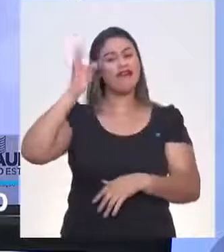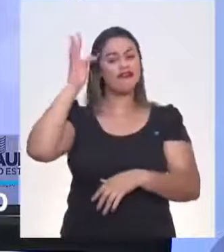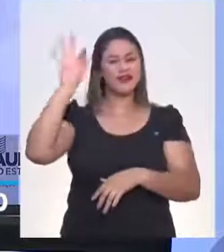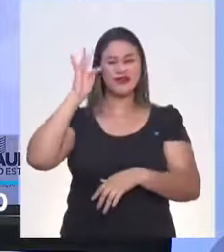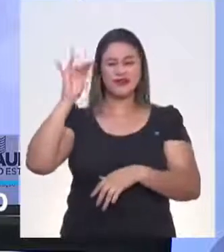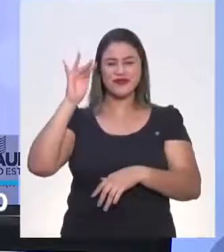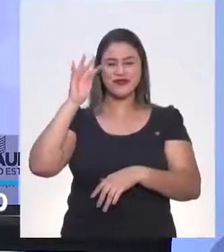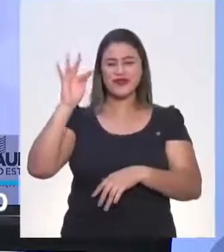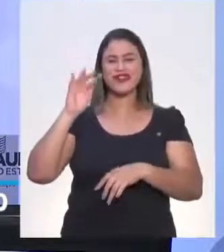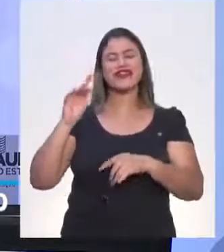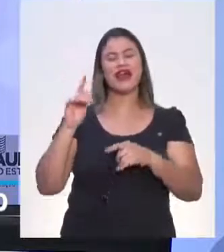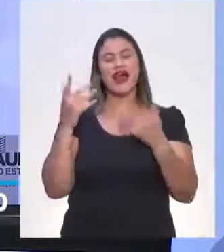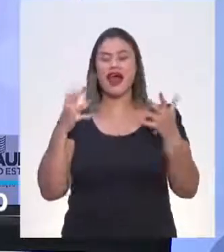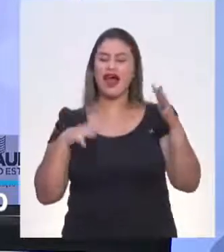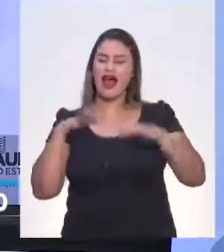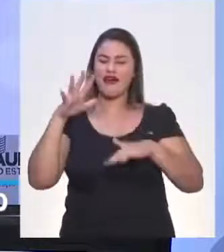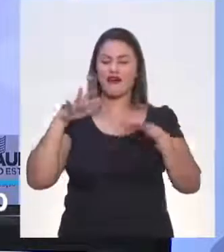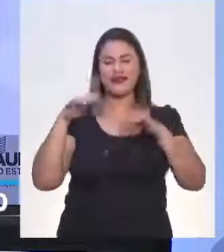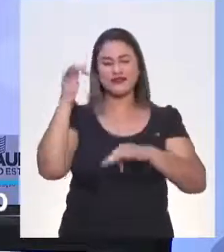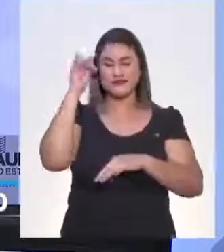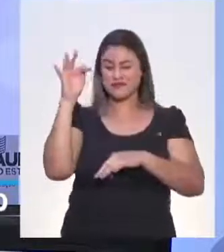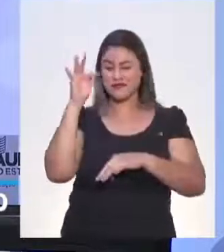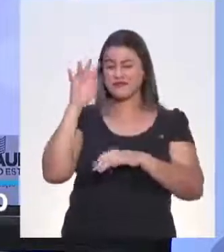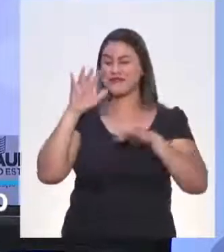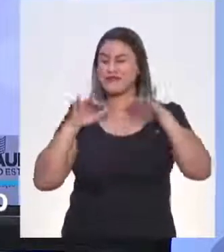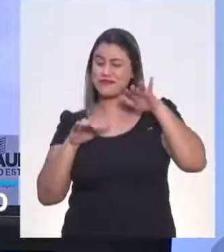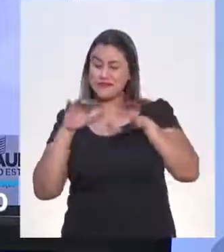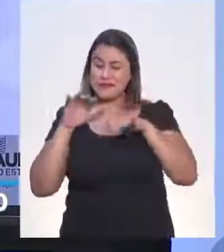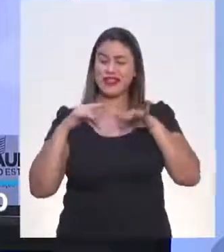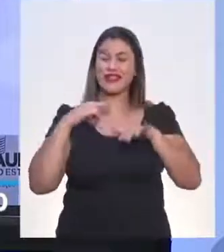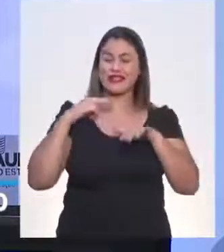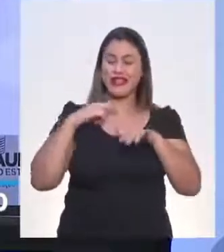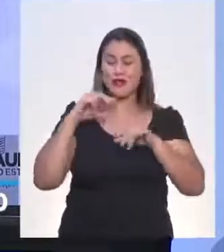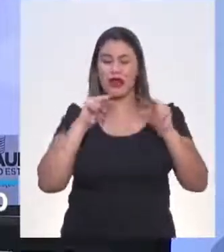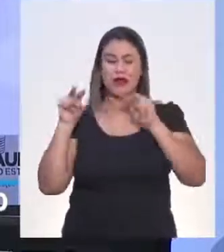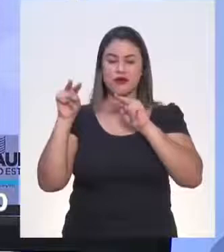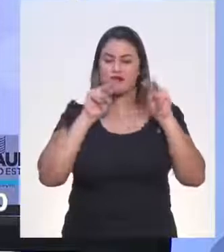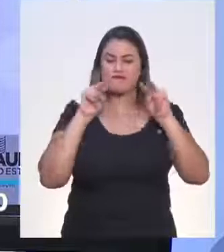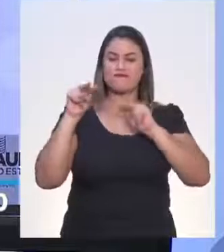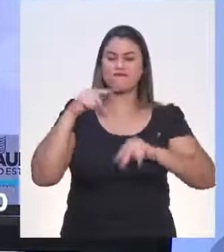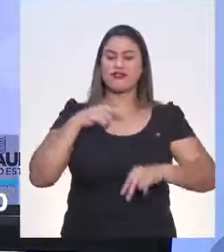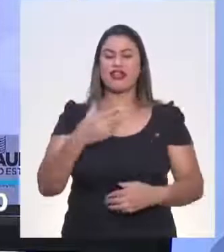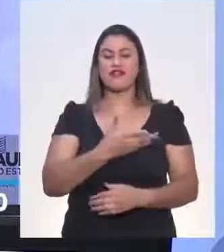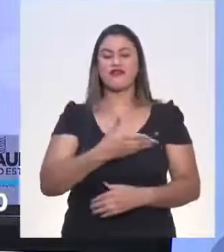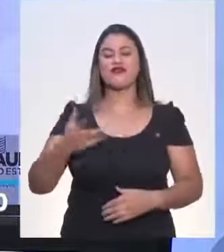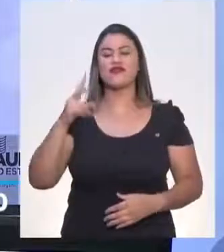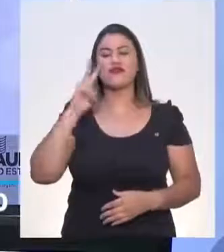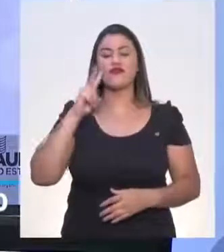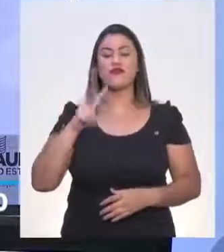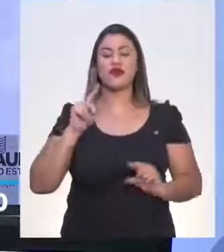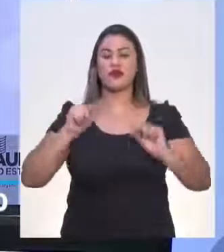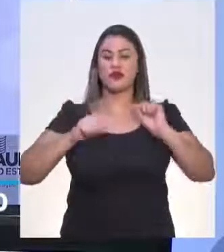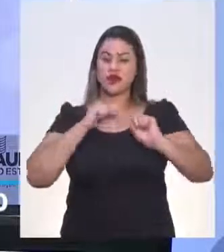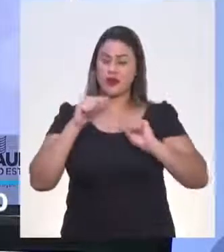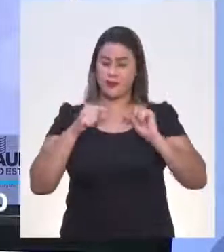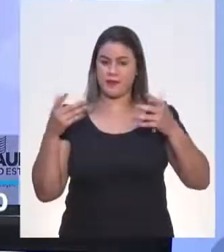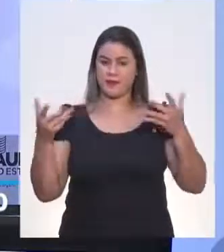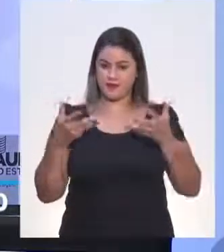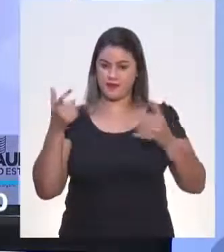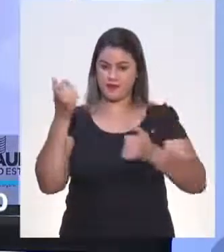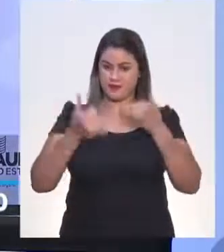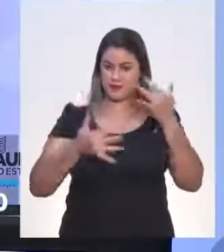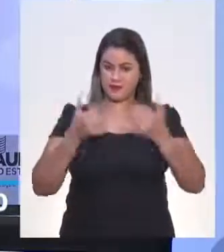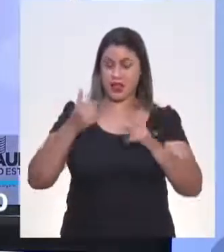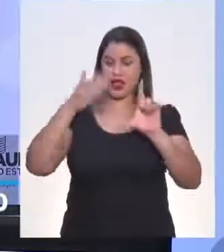vezes, em ambientes talvez errados, mas a gente olha e a gente vai observar. Então hoje vocês vão ver aí a parte, hoje eu vou explicar a ideia do